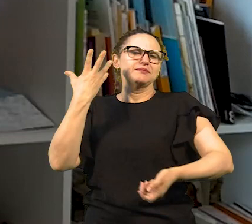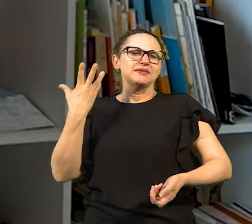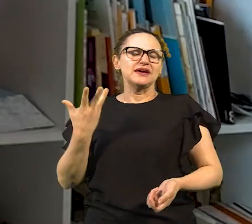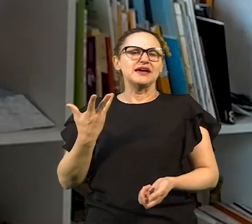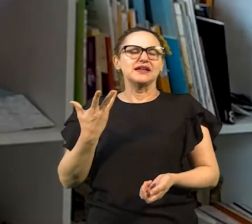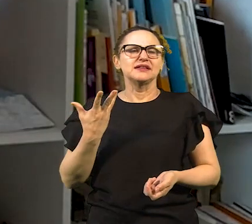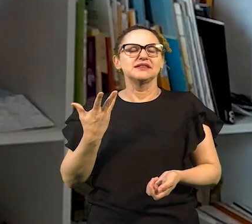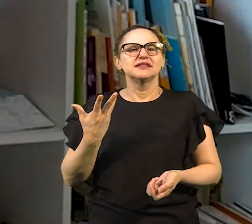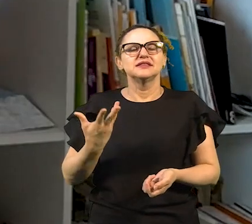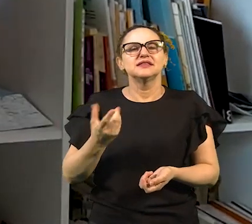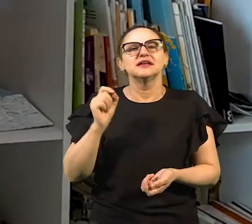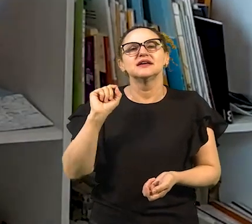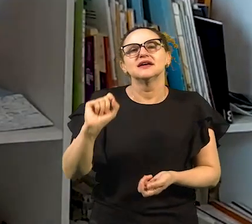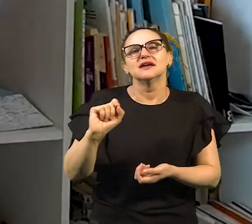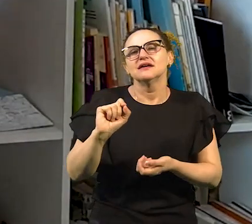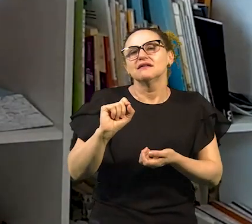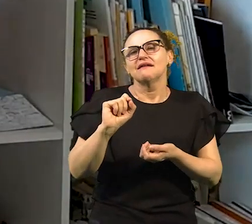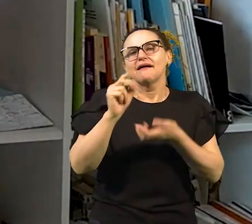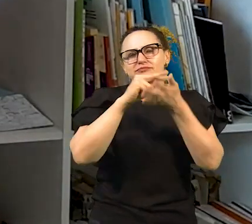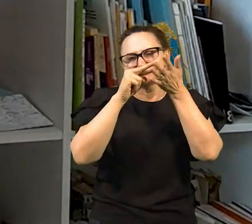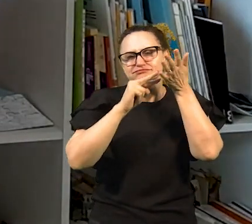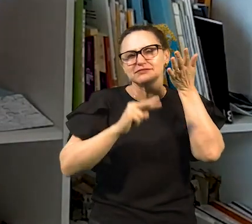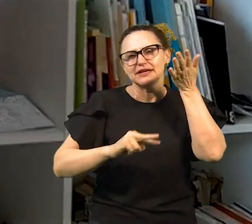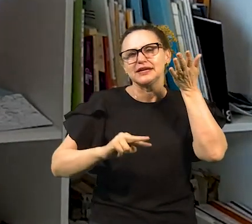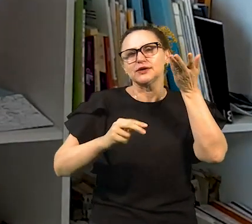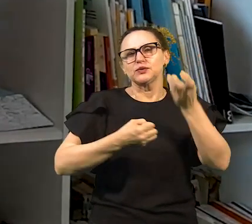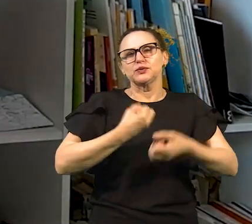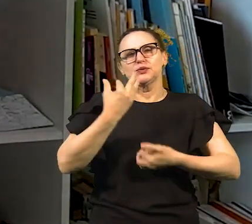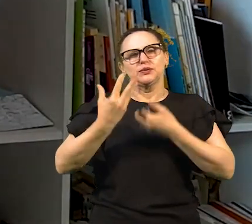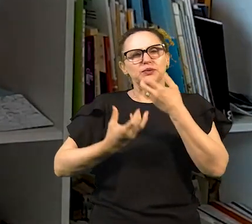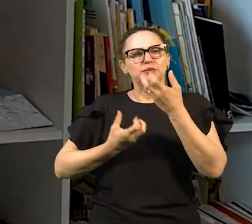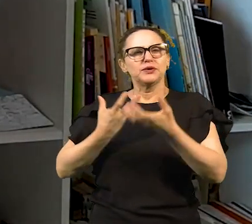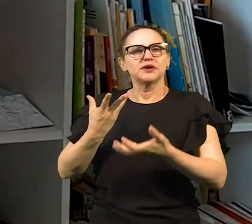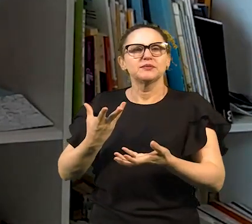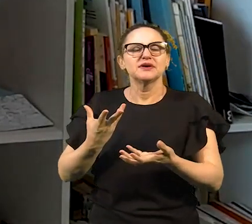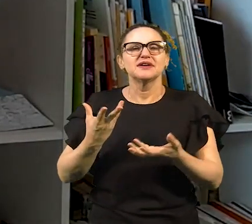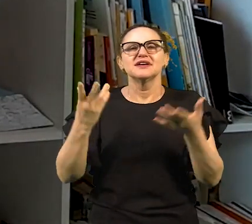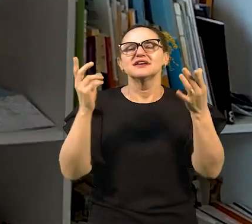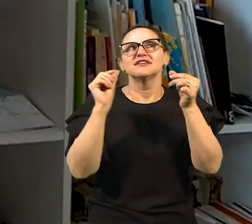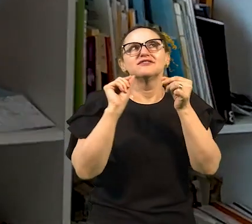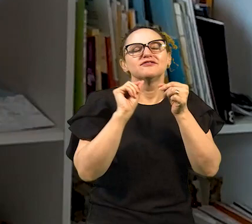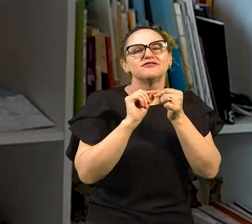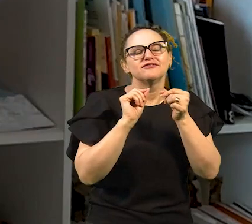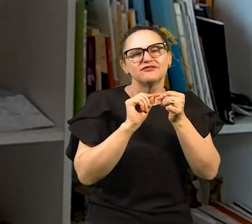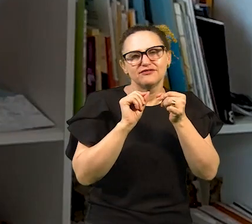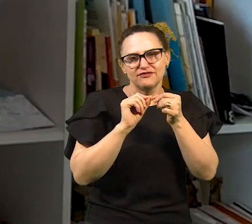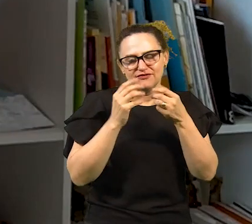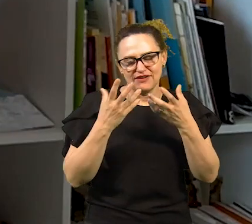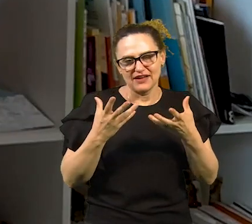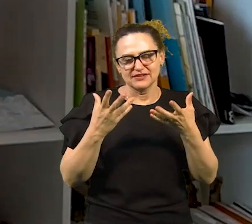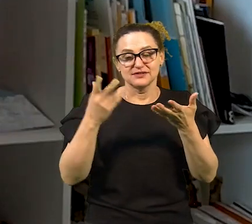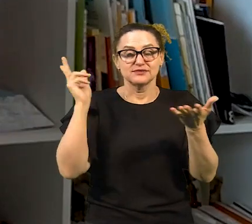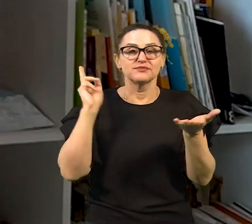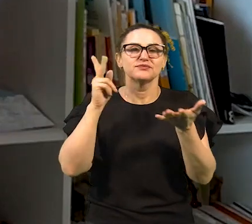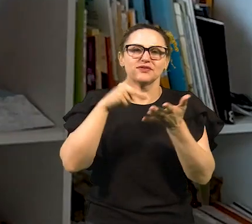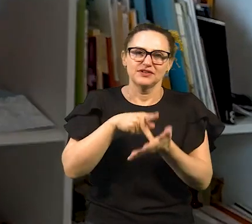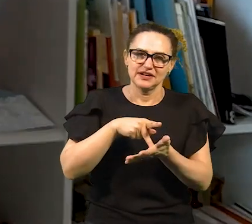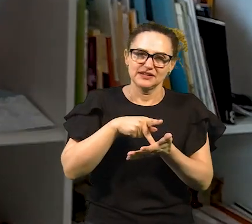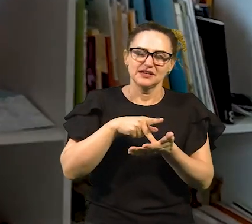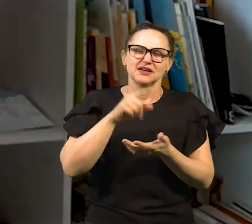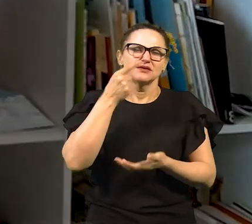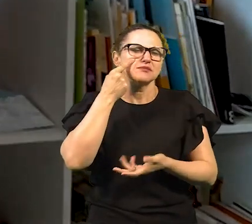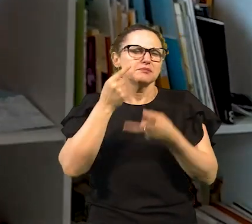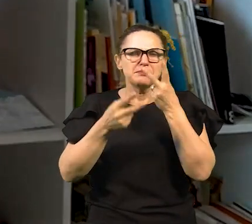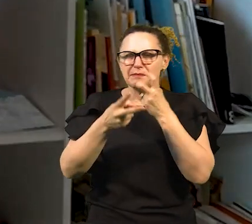e cravo-vos as setas, ardentes do olhar, formando uma vergasta. Então aqui a gente tem o final de uma estrofe e início de